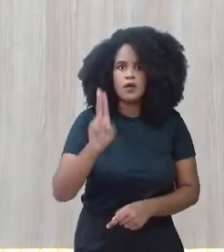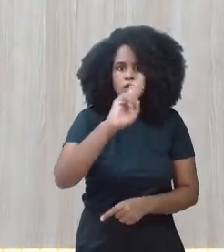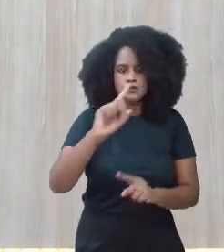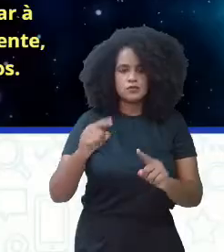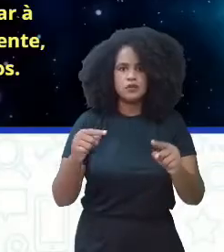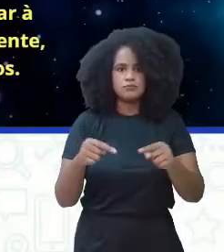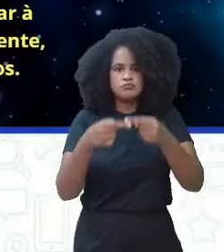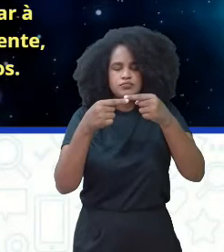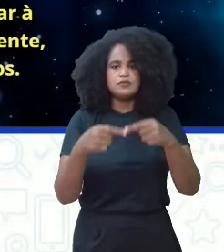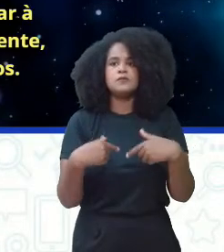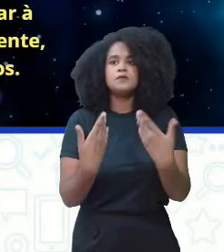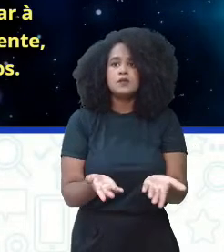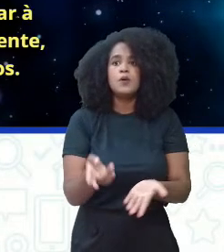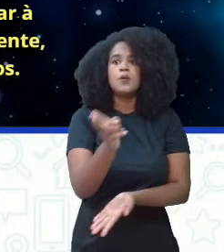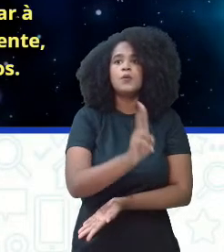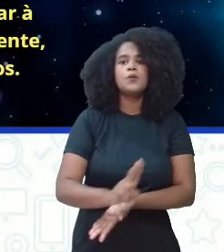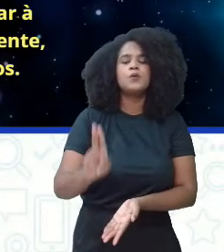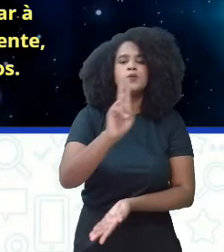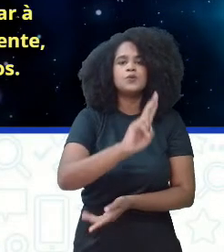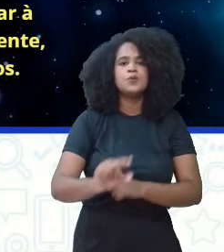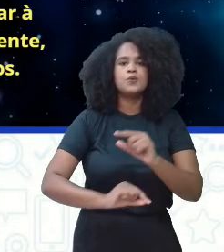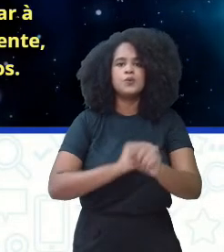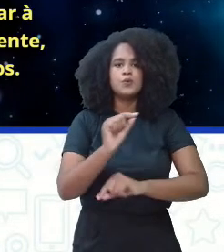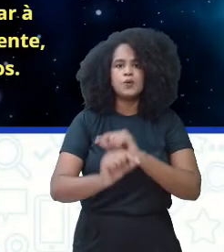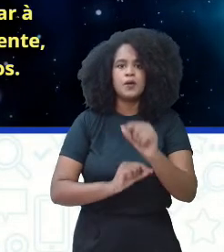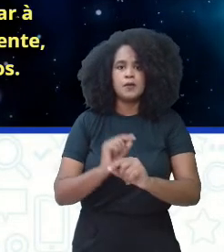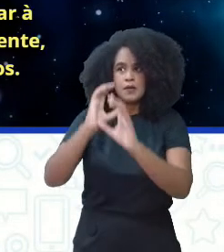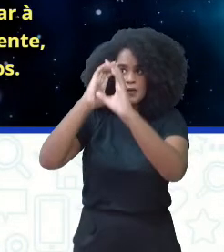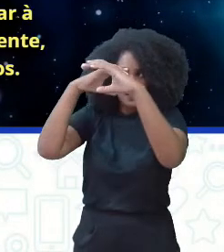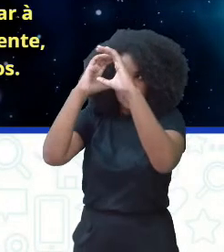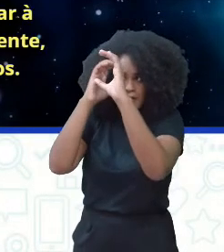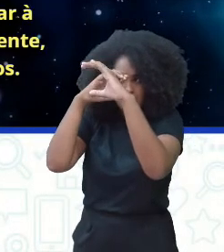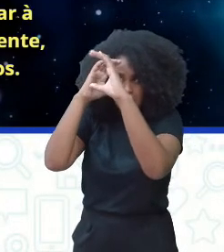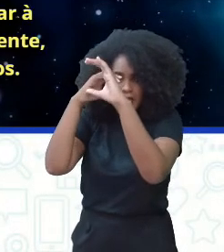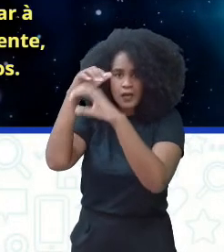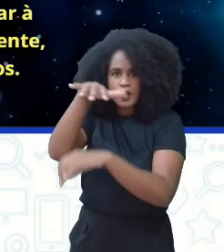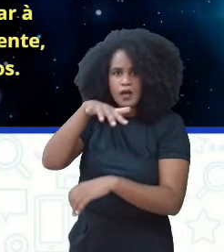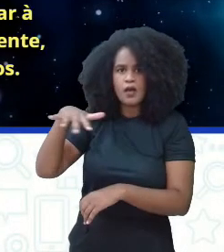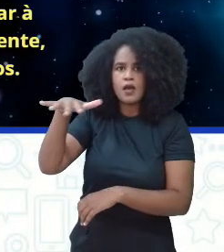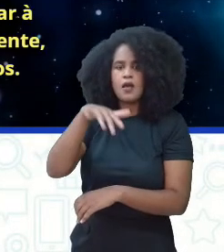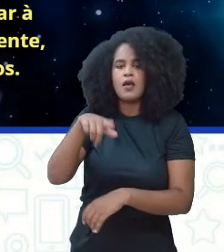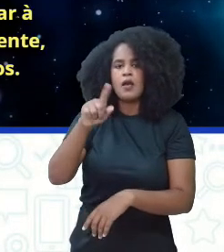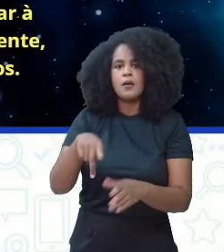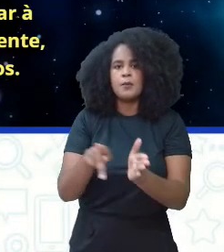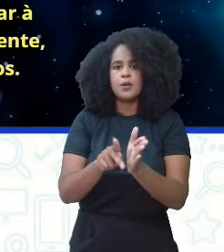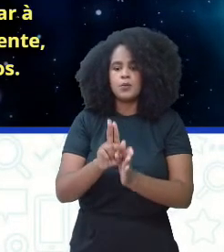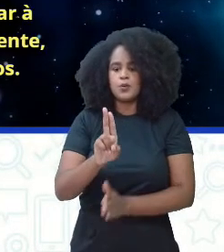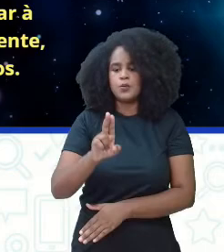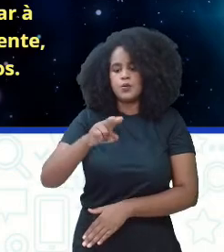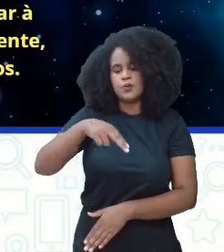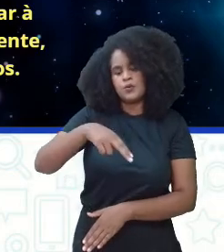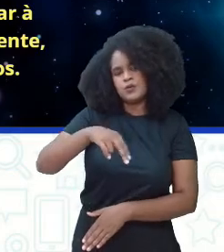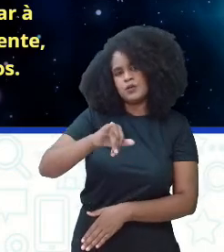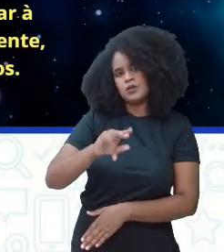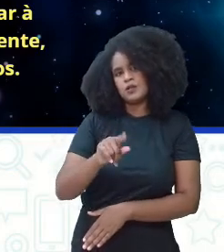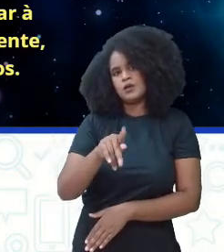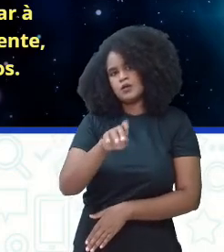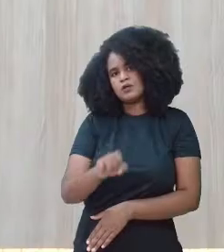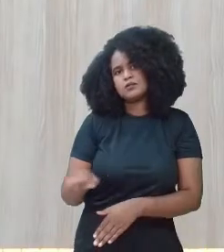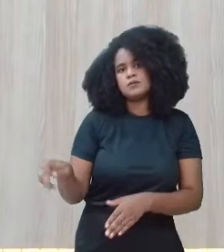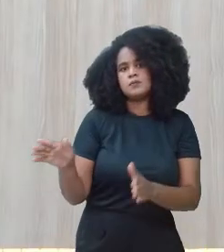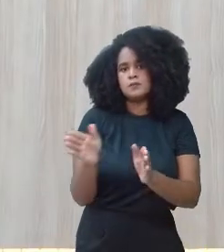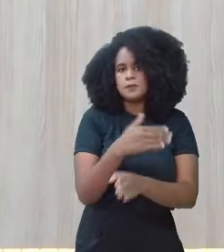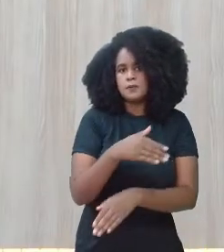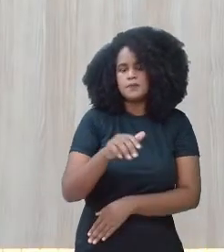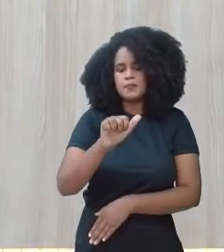tem uma unidade que é utilizada na astronomia chamada unidade astronômica. E vamos fazer uma relação com as